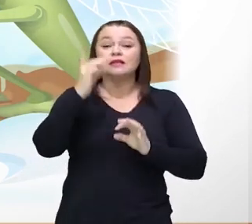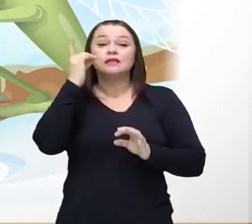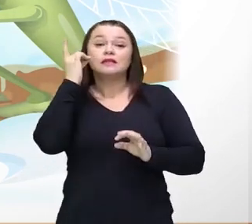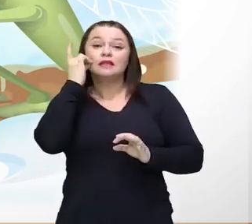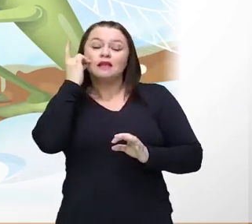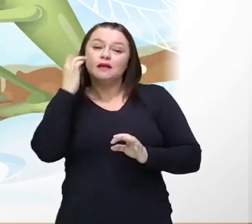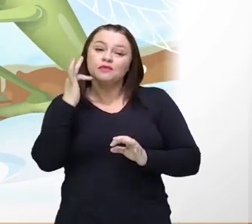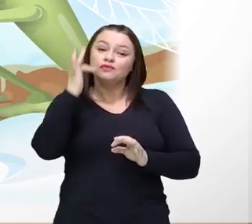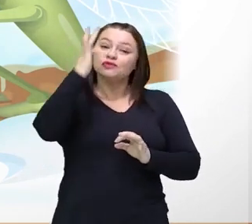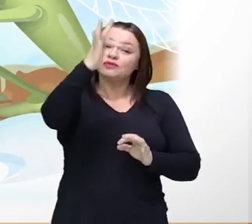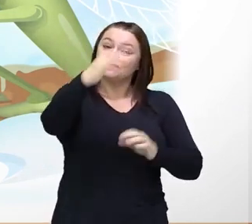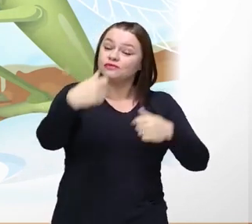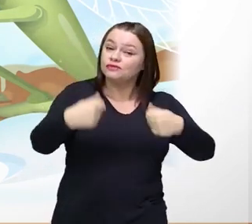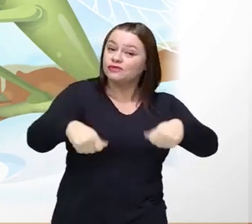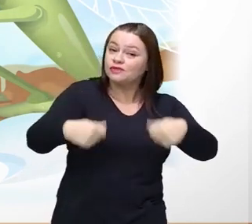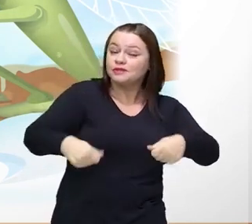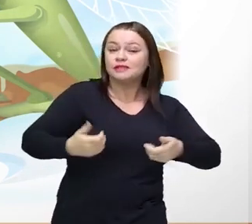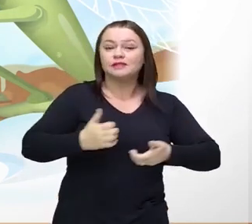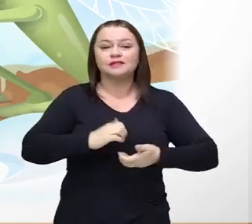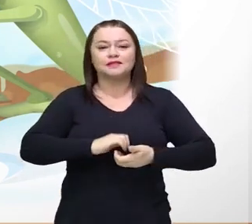necessidade.